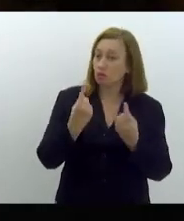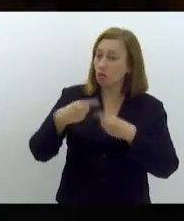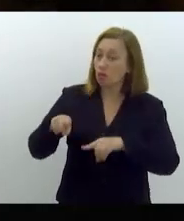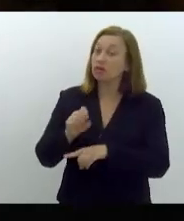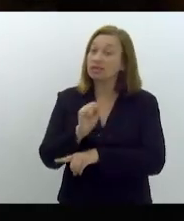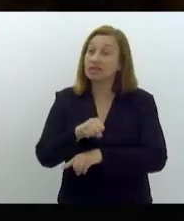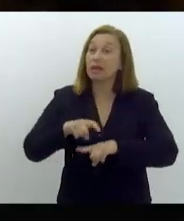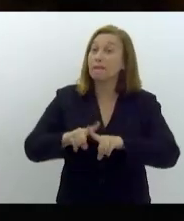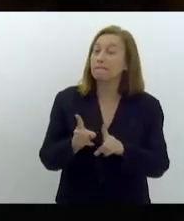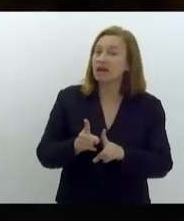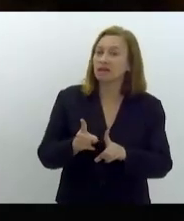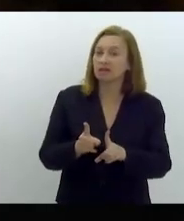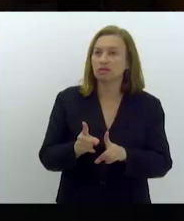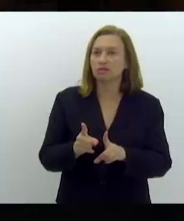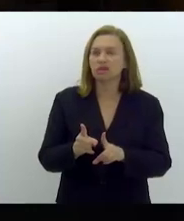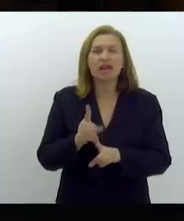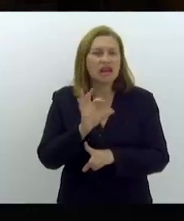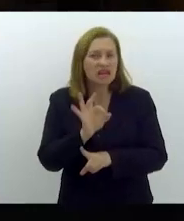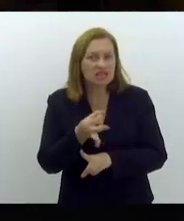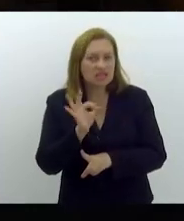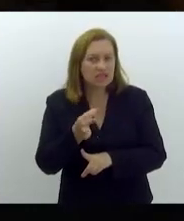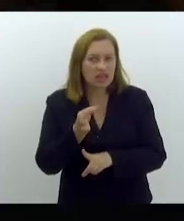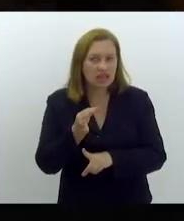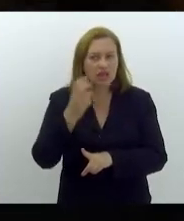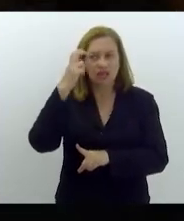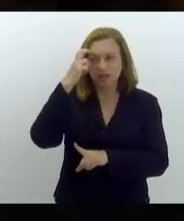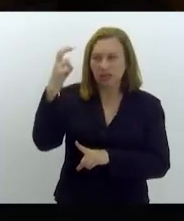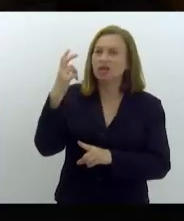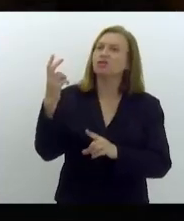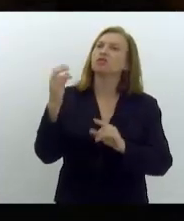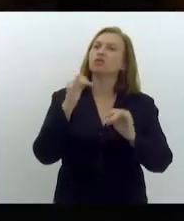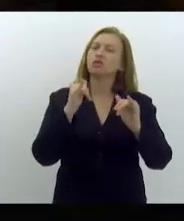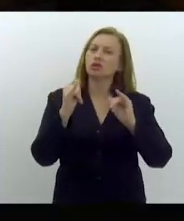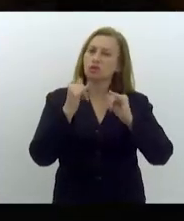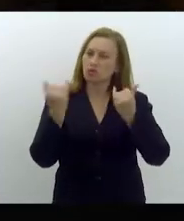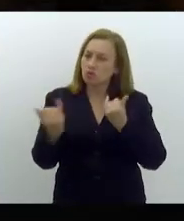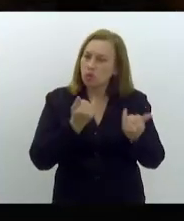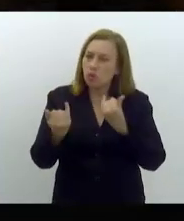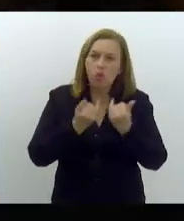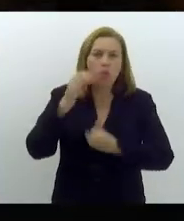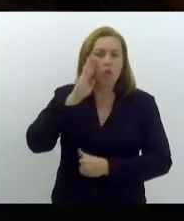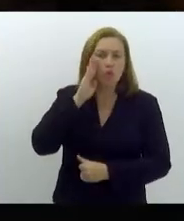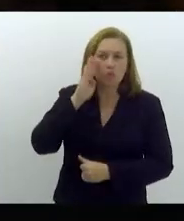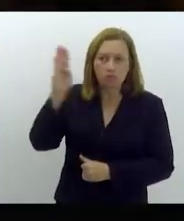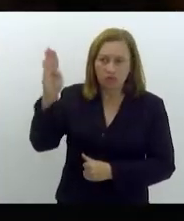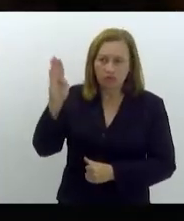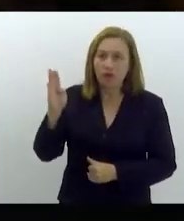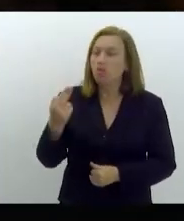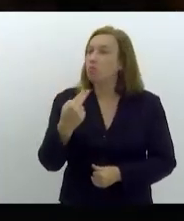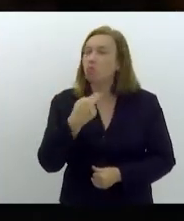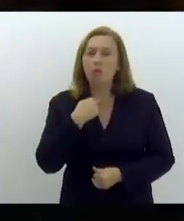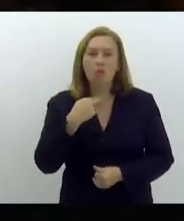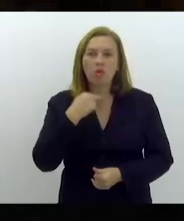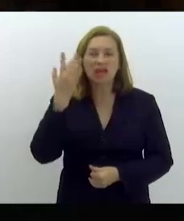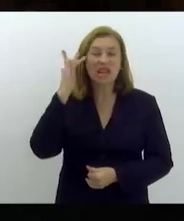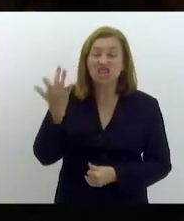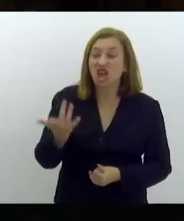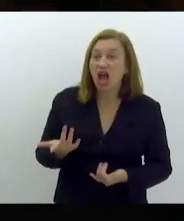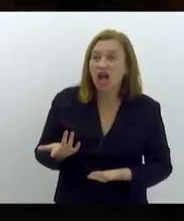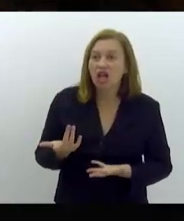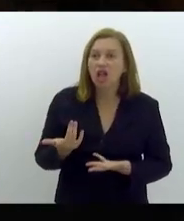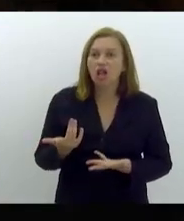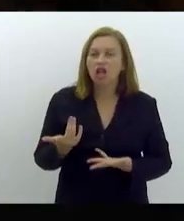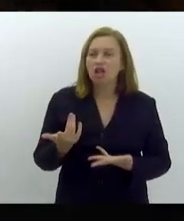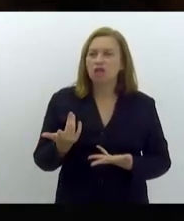mas é óbvio inteligência em formação deve ser a prioridade eu não posso achar razoável